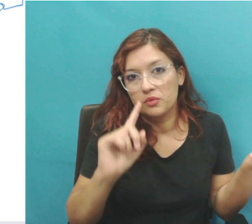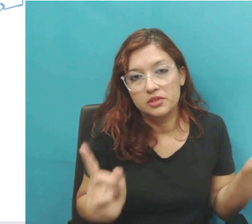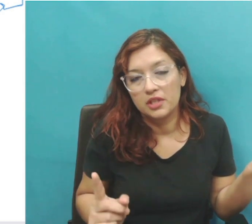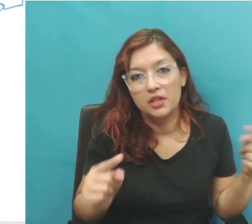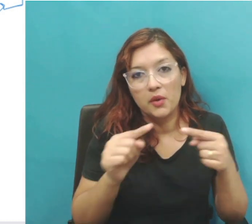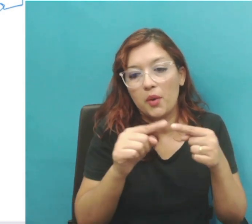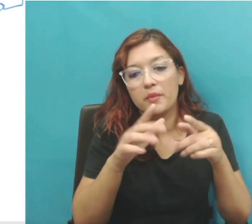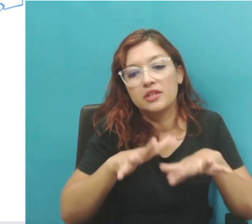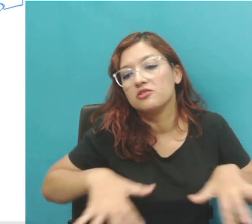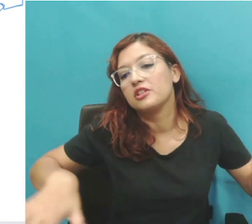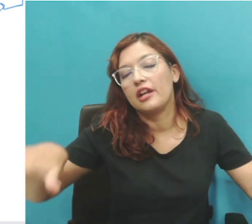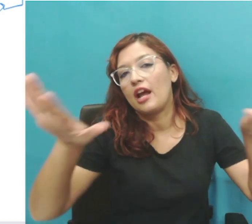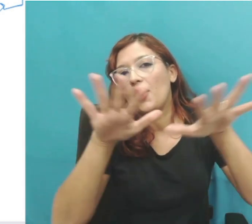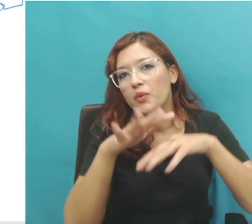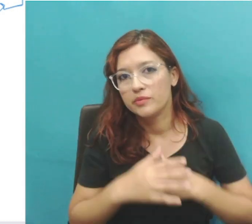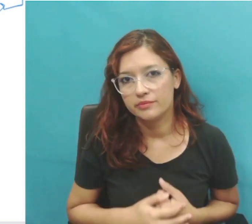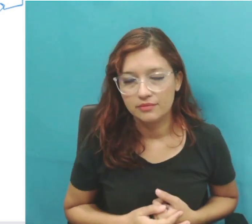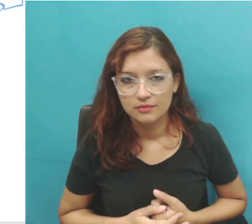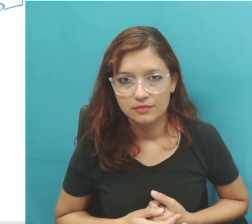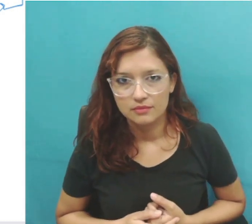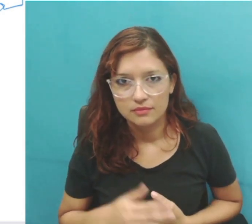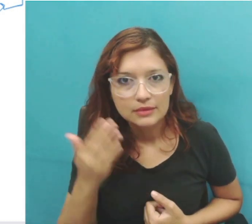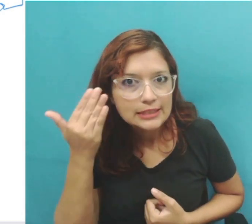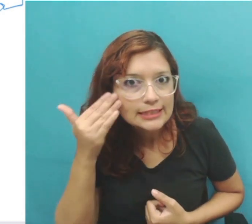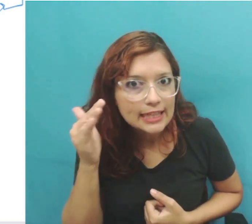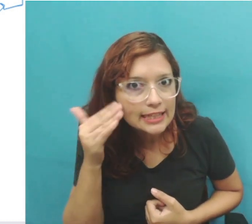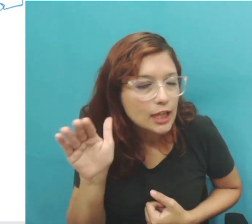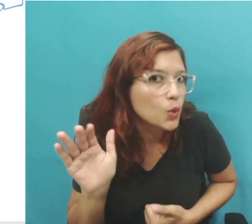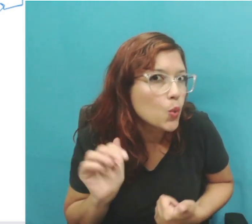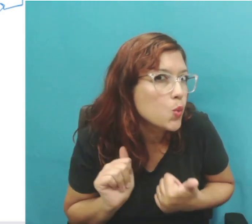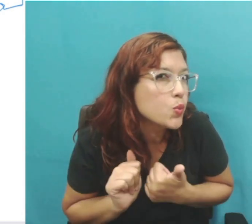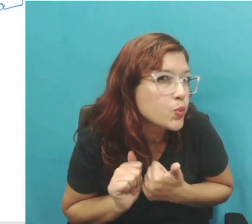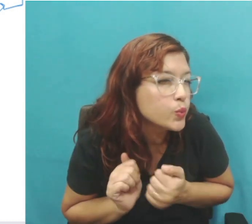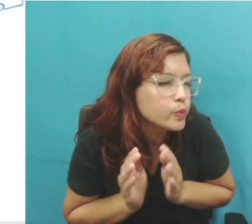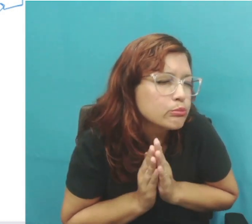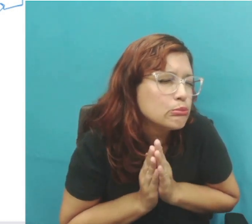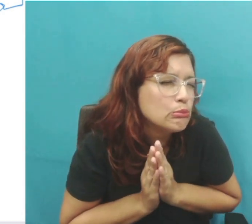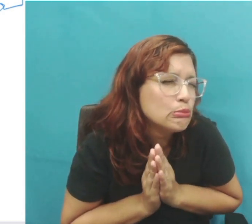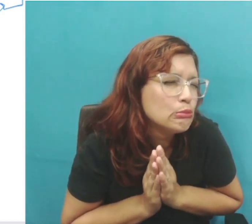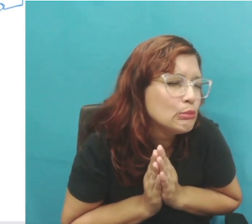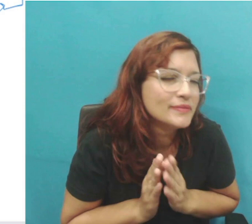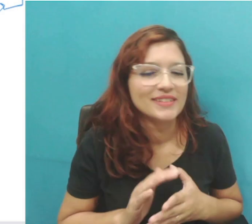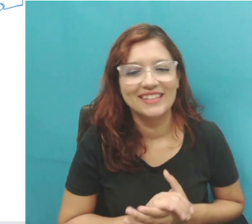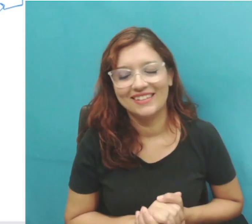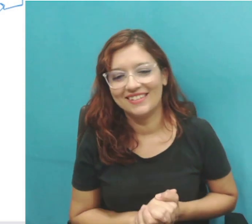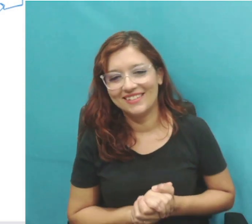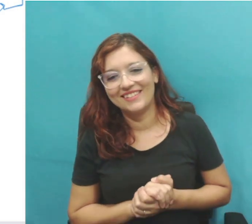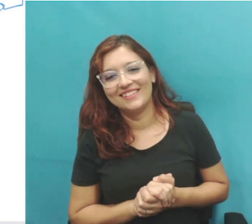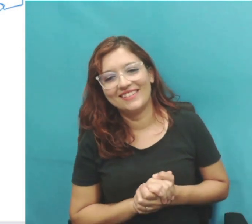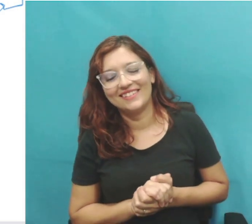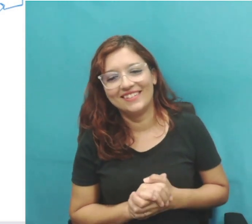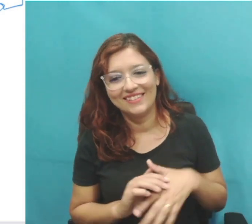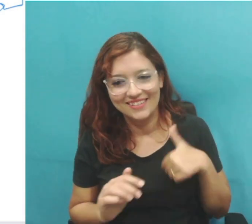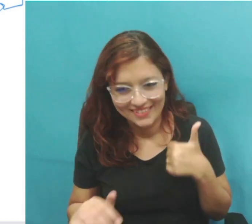Aquela primeira frase eu não sei o que é um sentido geral. Entendeu?